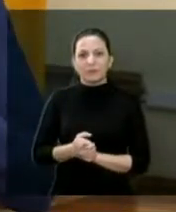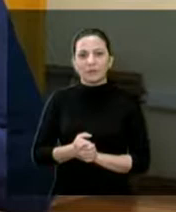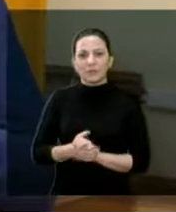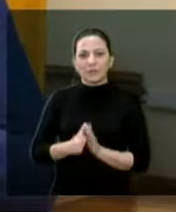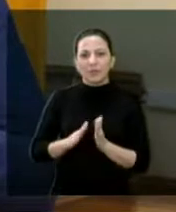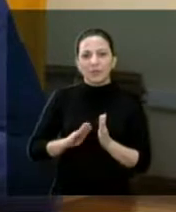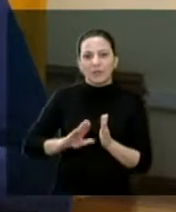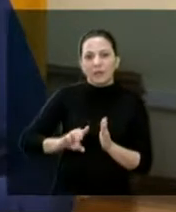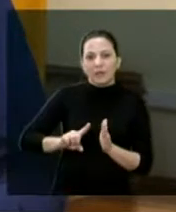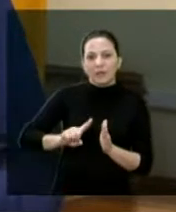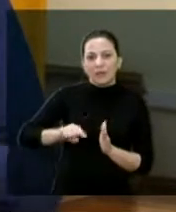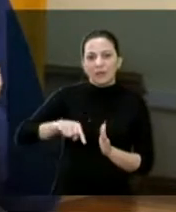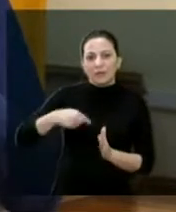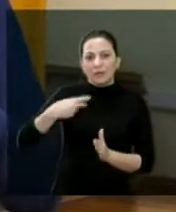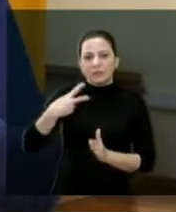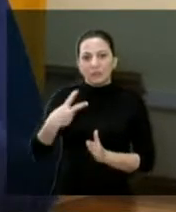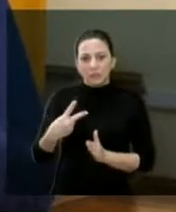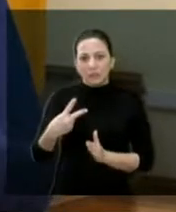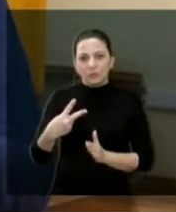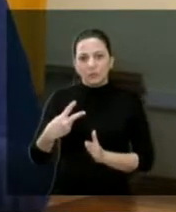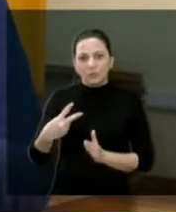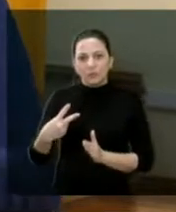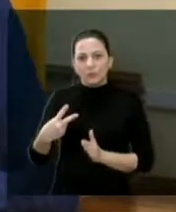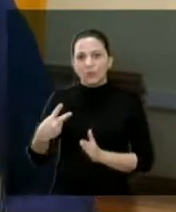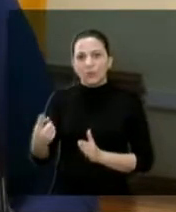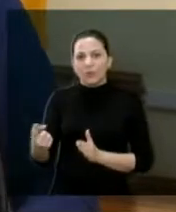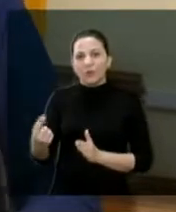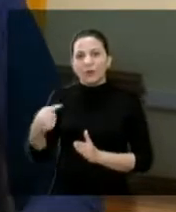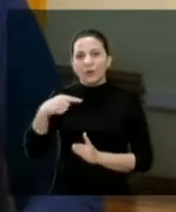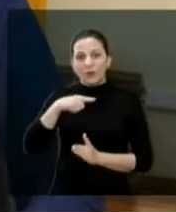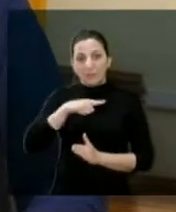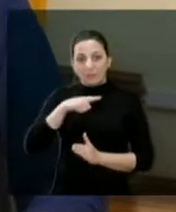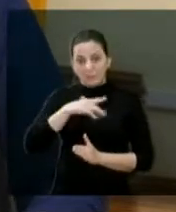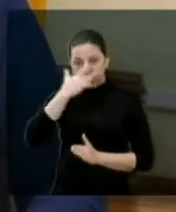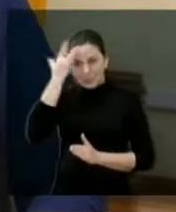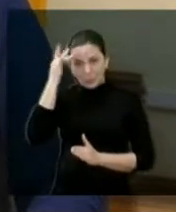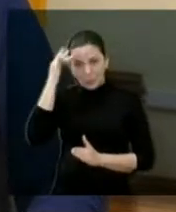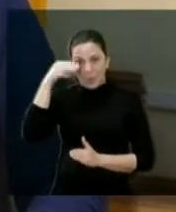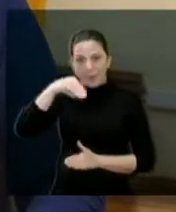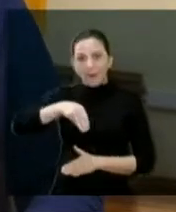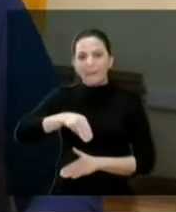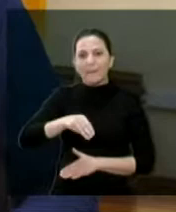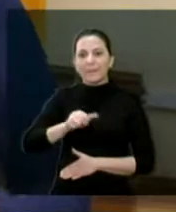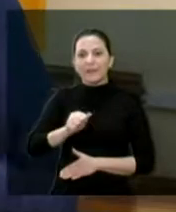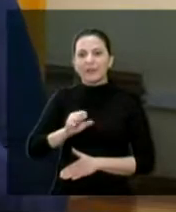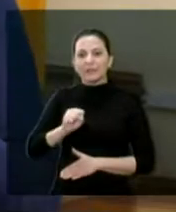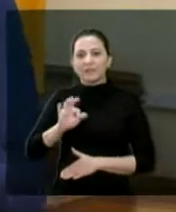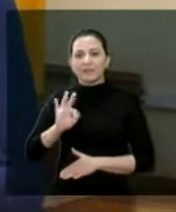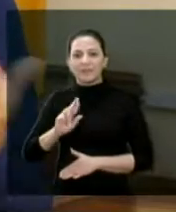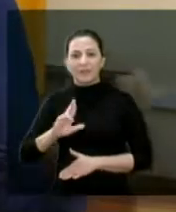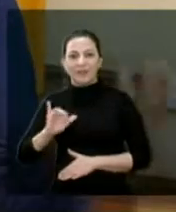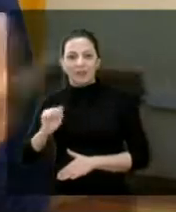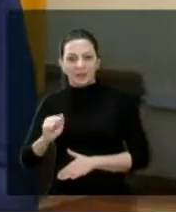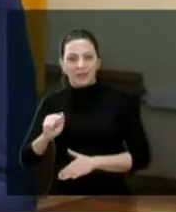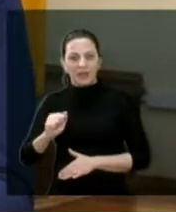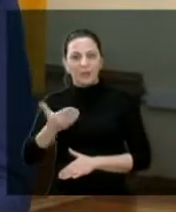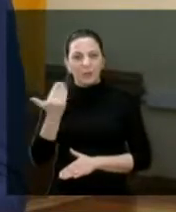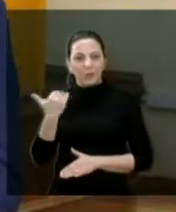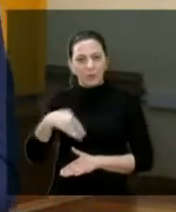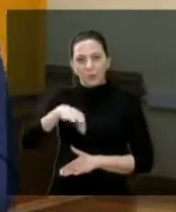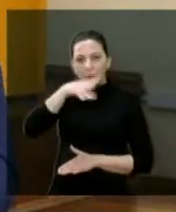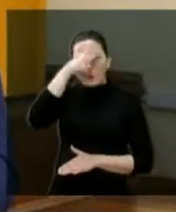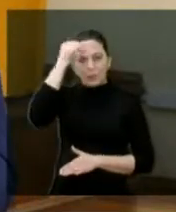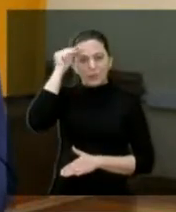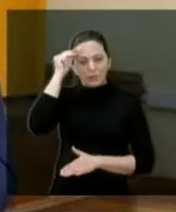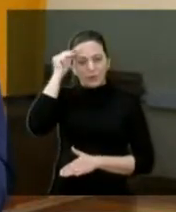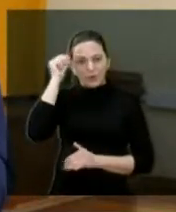que já estava o Chico Roia, o Massafera, que era o prefeito, ele foi lá pedindo para o Coca se